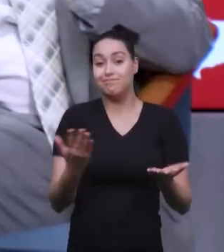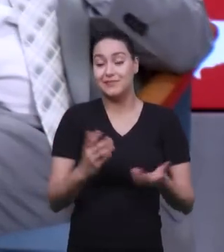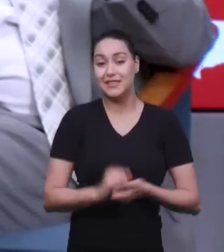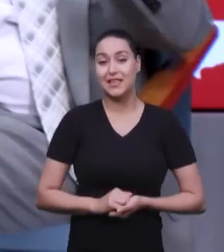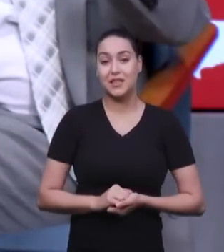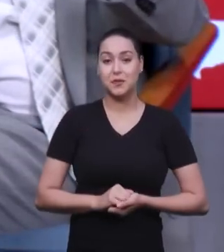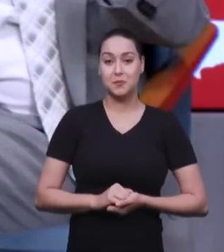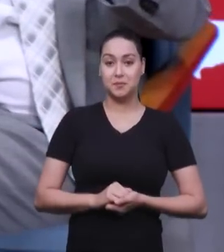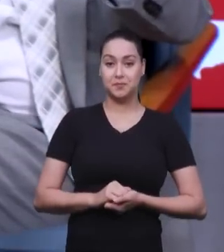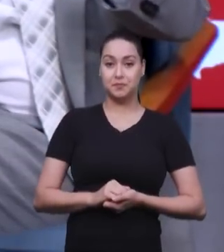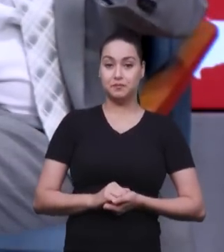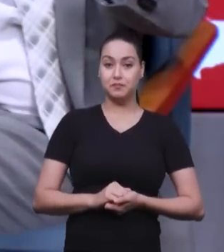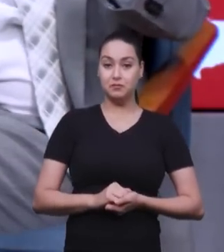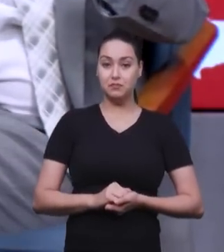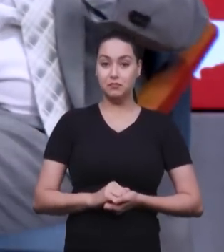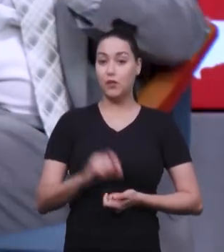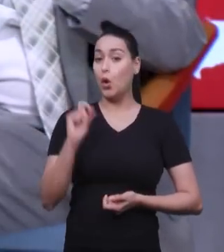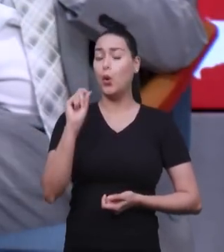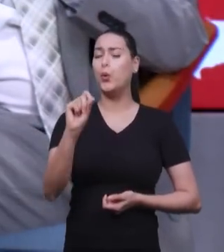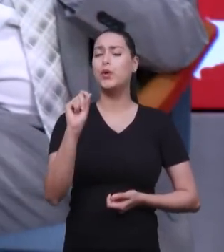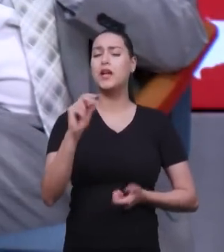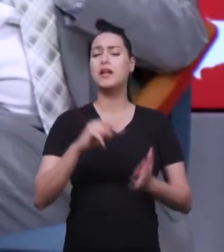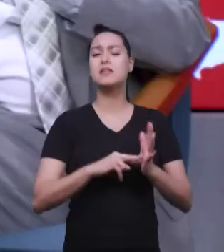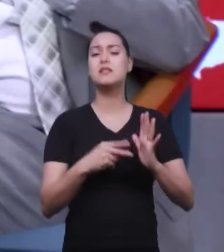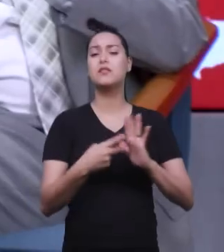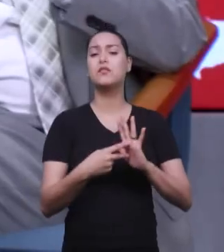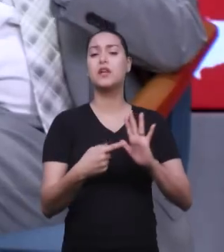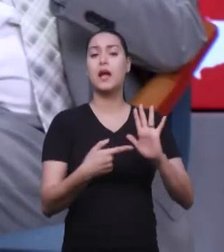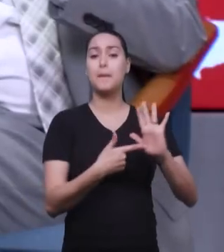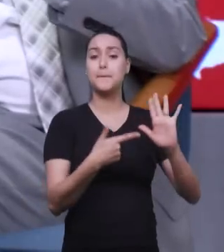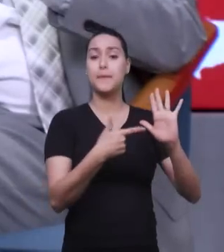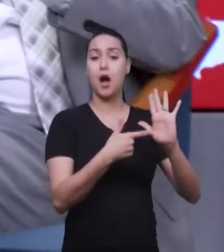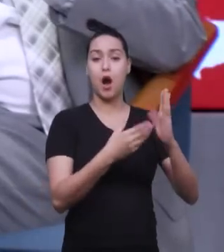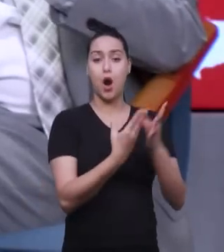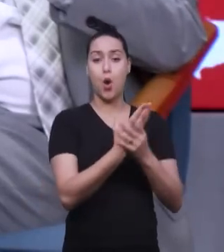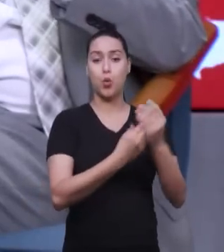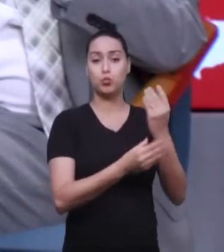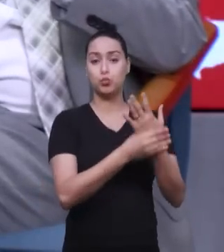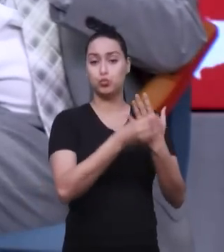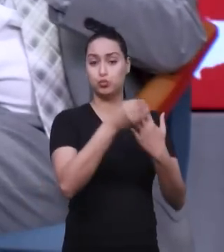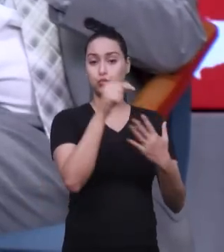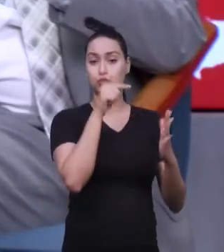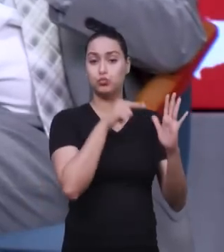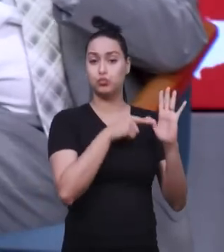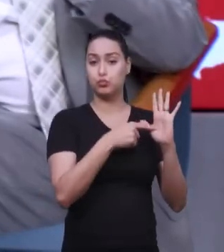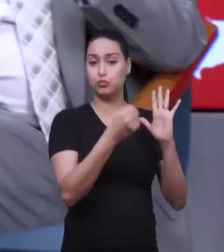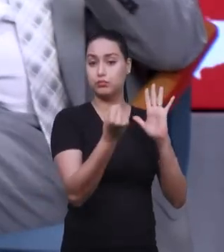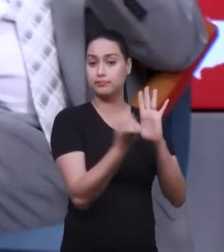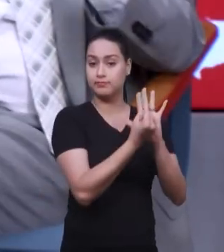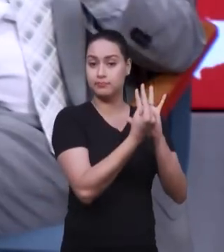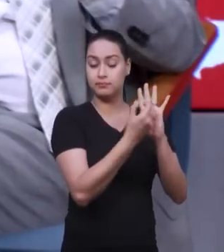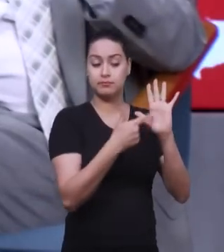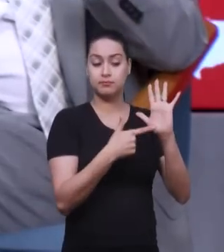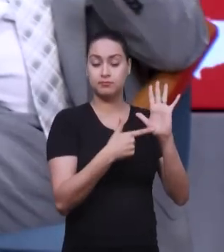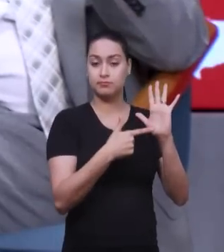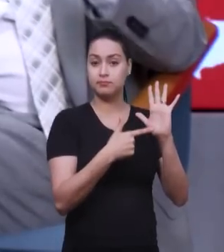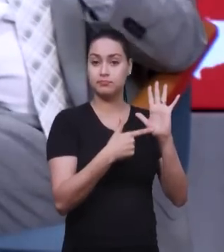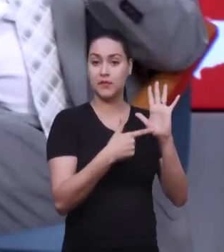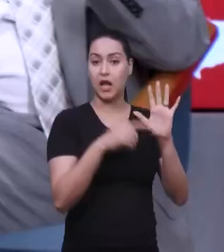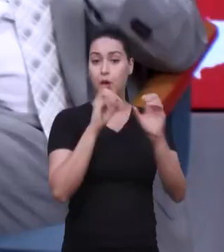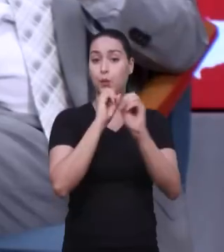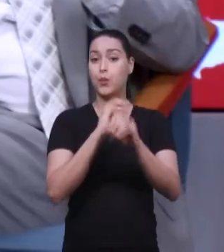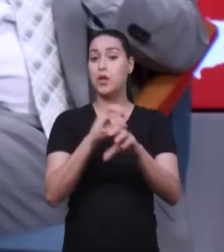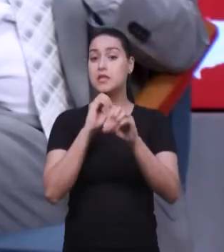profetiza naquilo que ele mostra ali para Tomé. O que é a mão? Por que a mão? Ali ele está